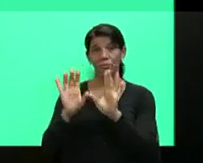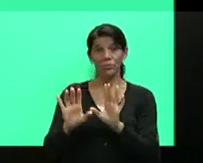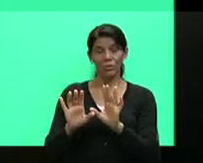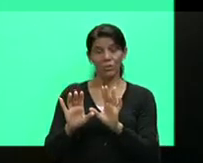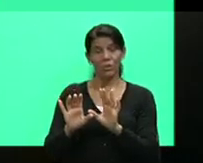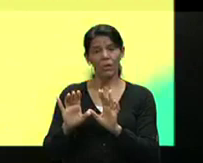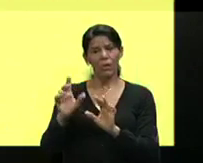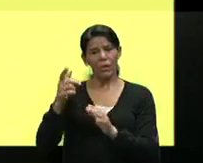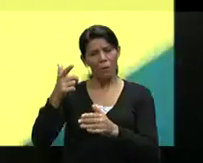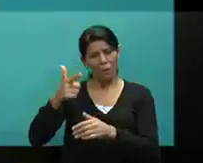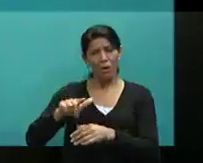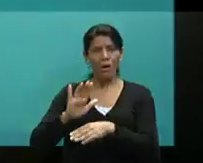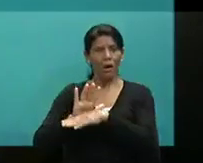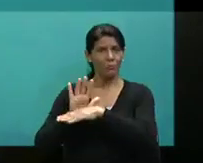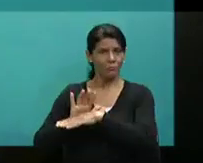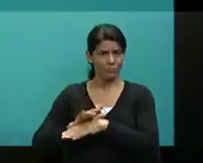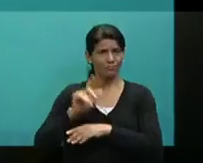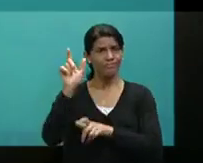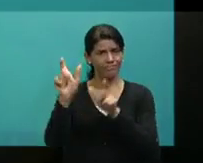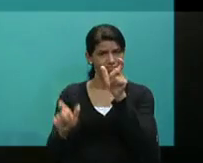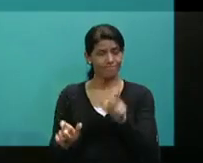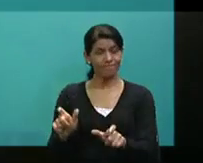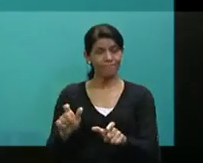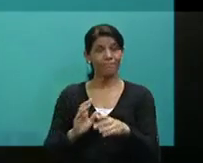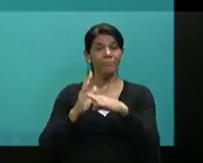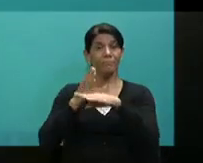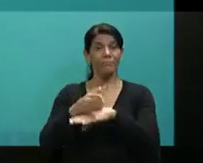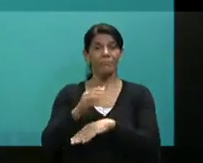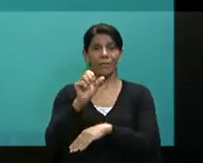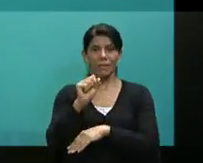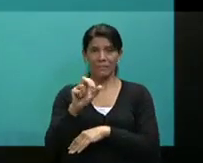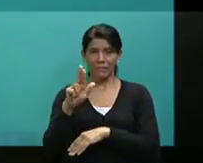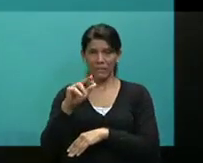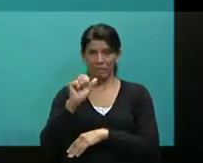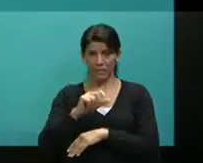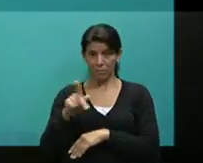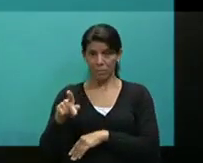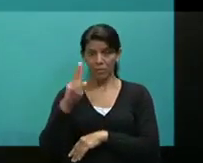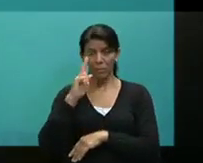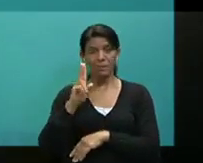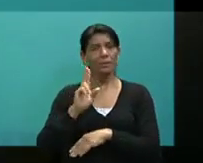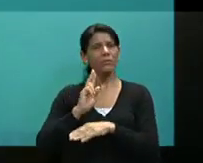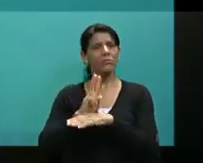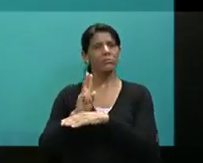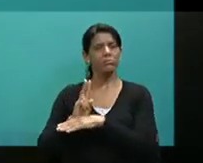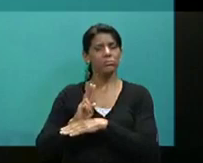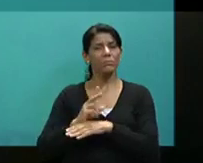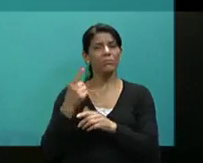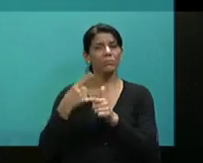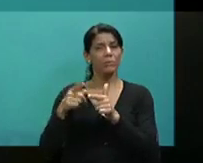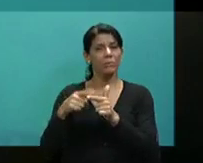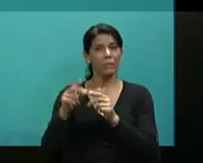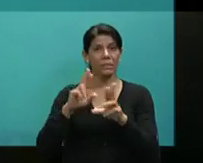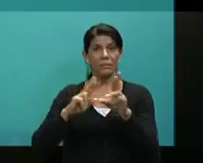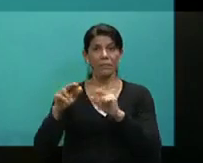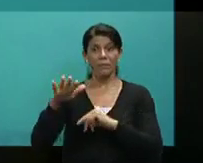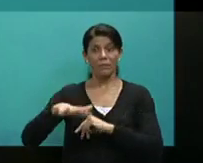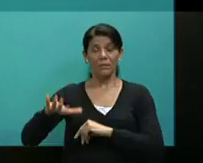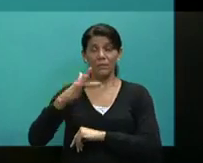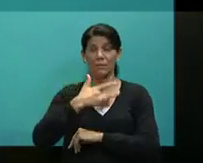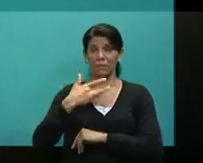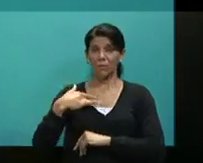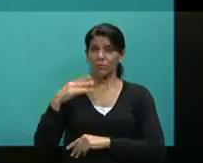outra alma. Por meio da SR e das SPs, você pode acompanhar alguns casos relacionados à área de